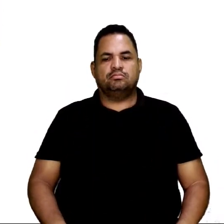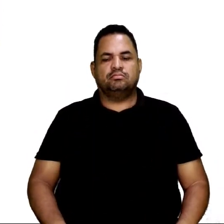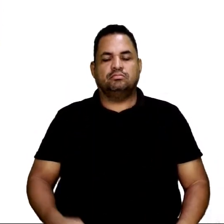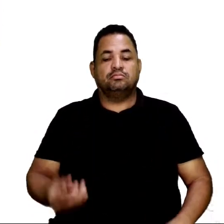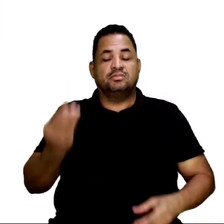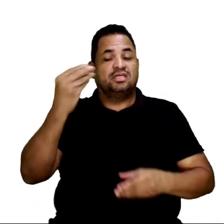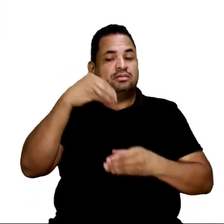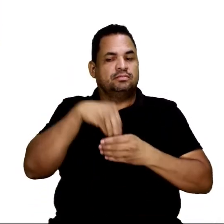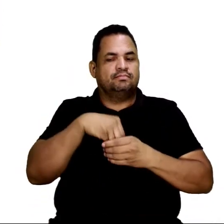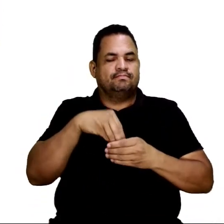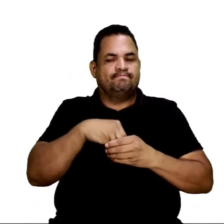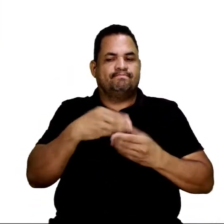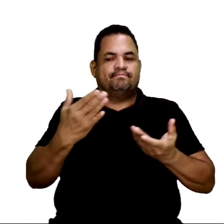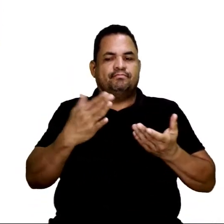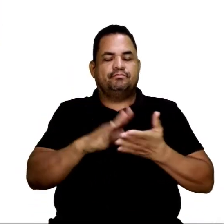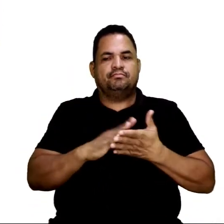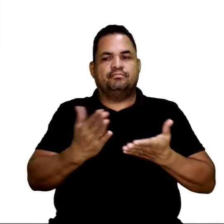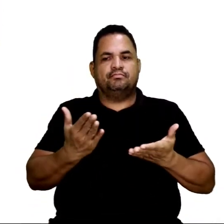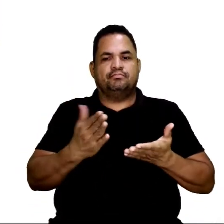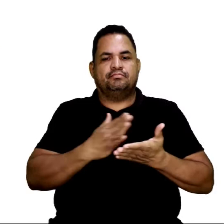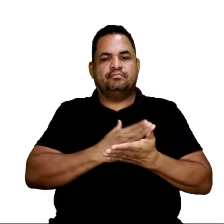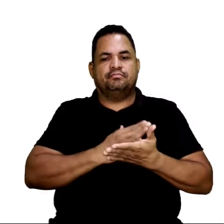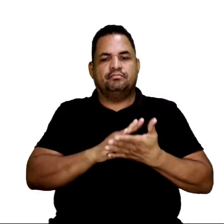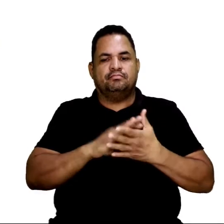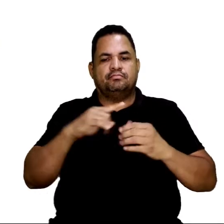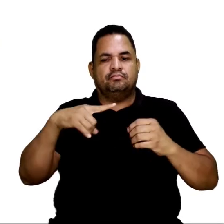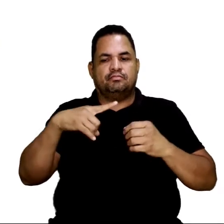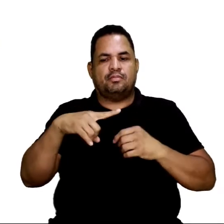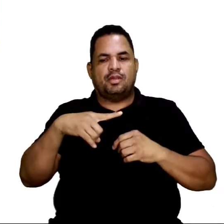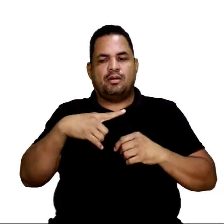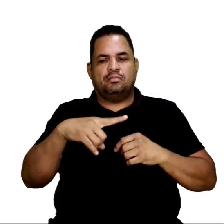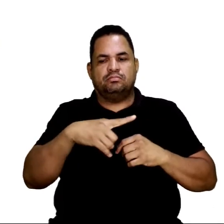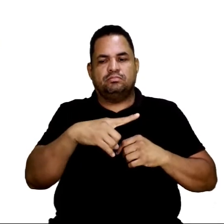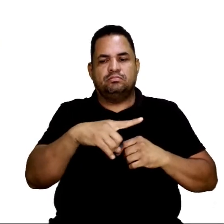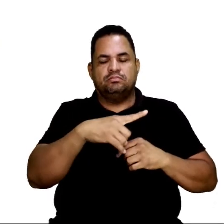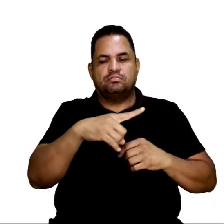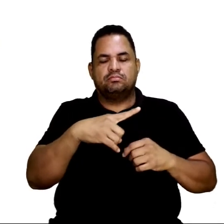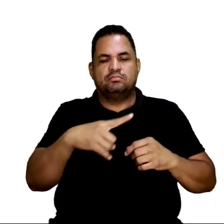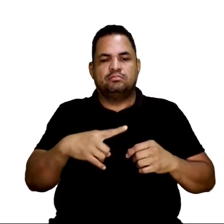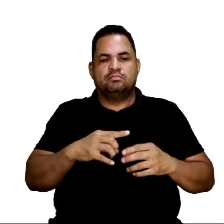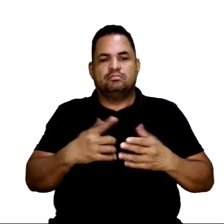interna. Chegou nessa zona interna, a cauda, toda essa parte intermediária onde tem